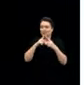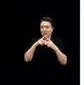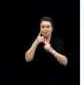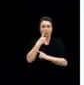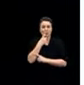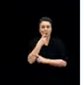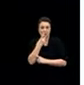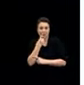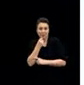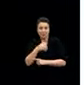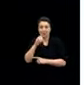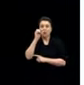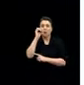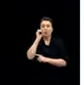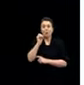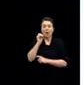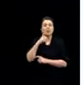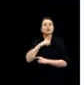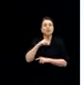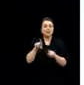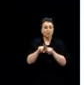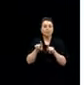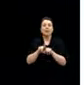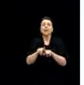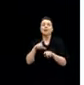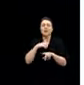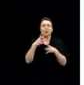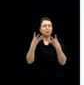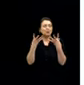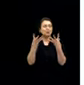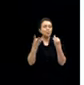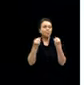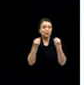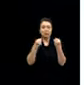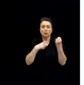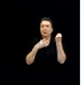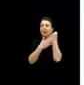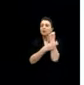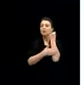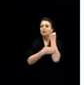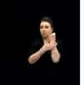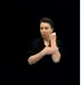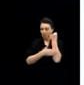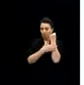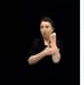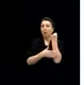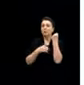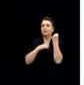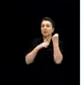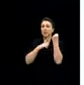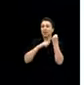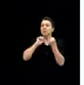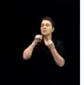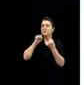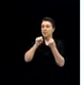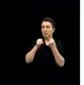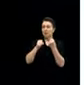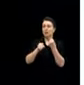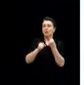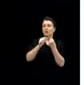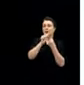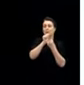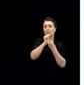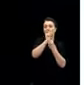E é um dos tipos mais comuns. Possui anticorpos, mas ele possui anticorpos, ó, do tipo anti-A